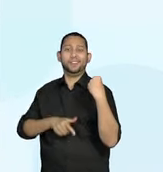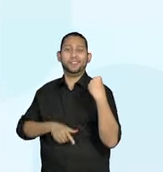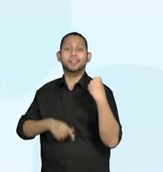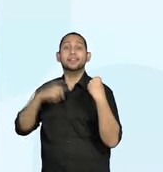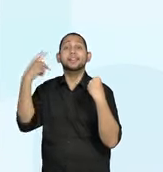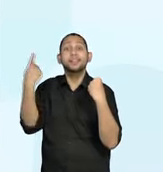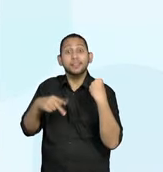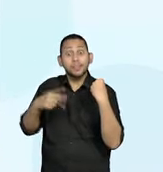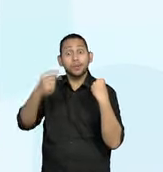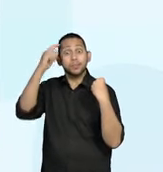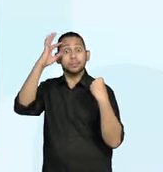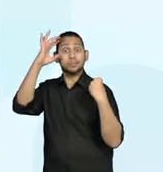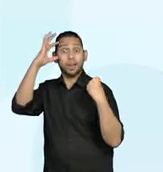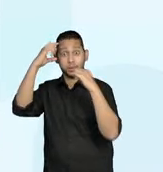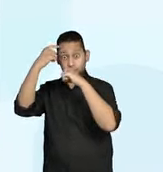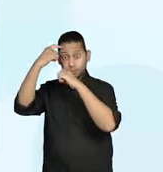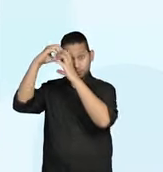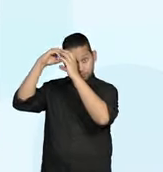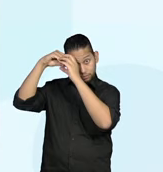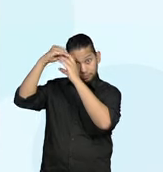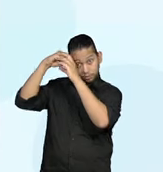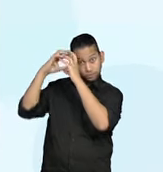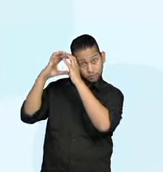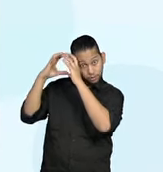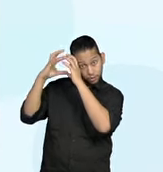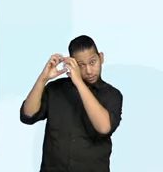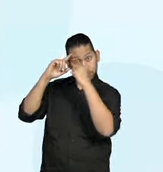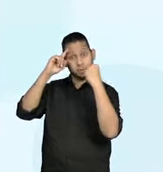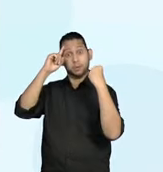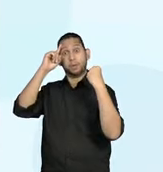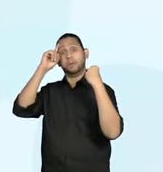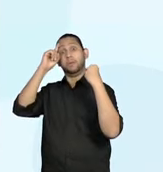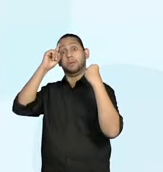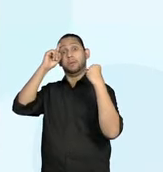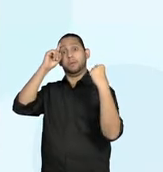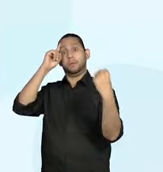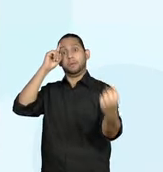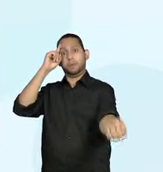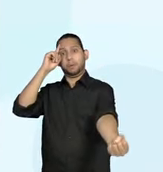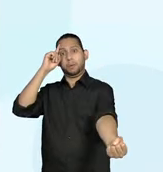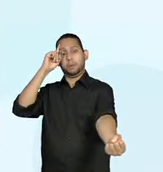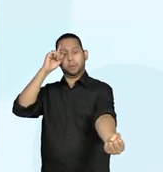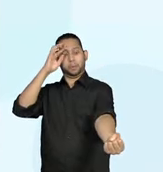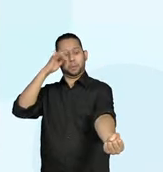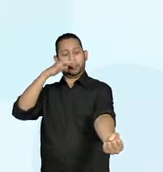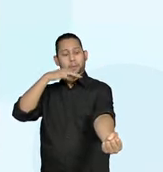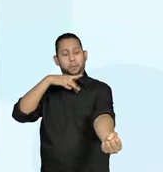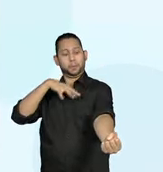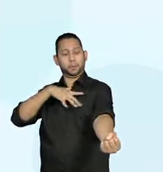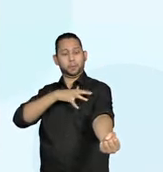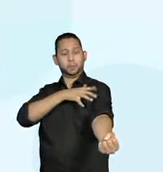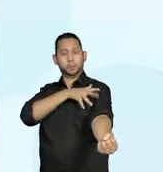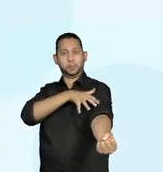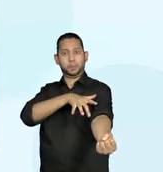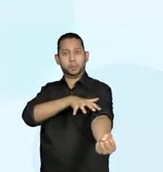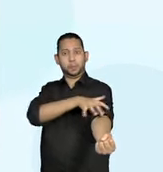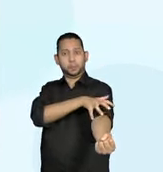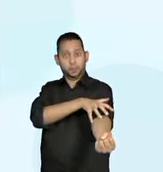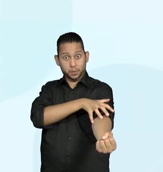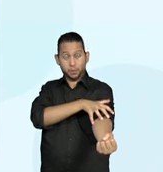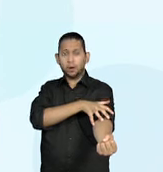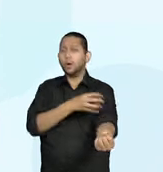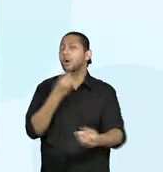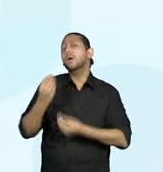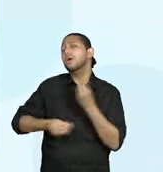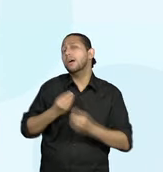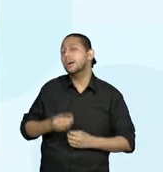aquele comando. Então, veio lá do nosso cérebro, ou nosso cerebelo, vai passar para a nossa medula espinhal,